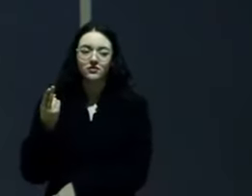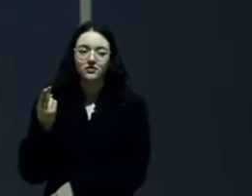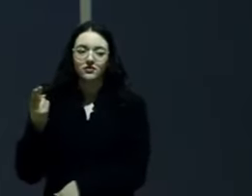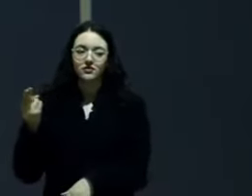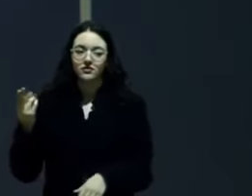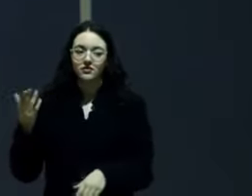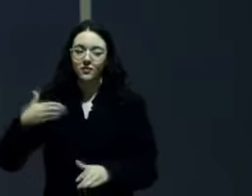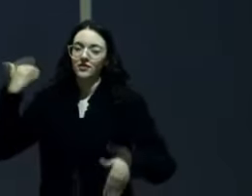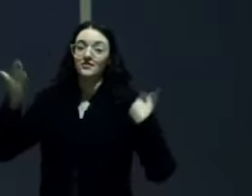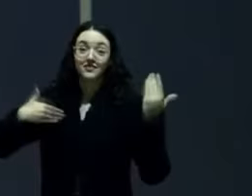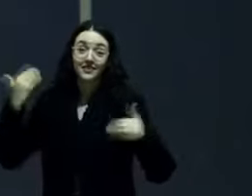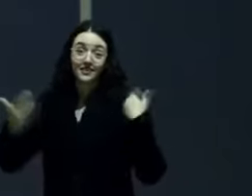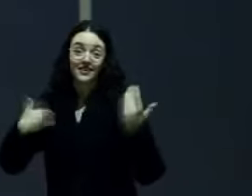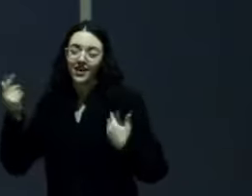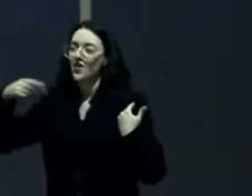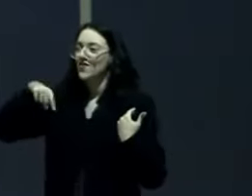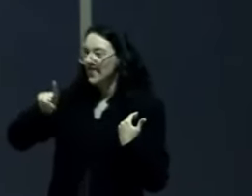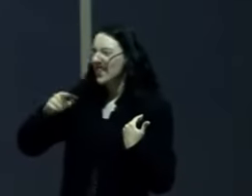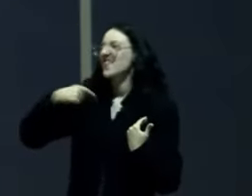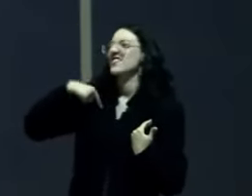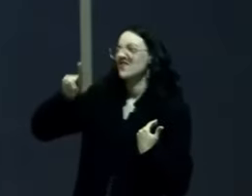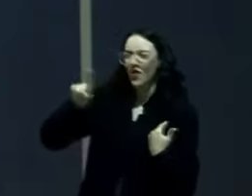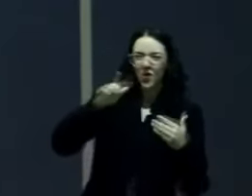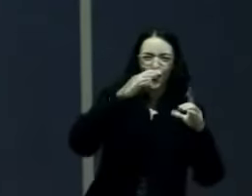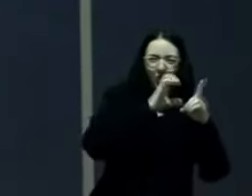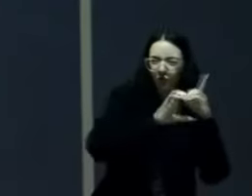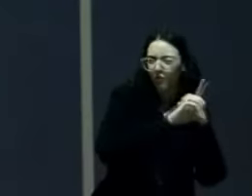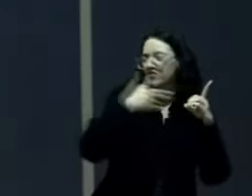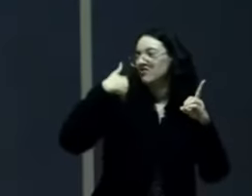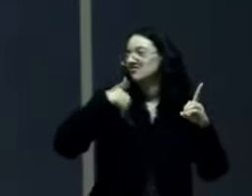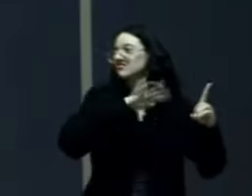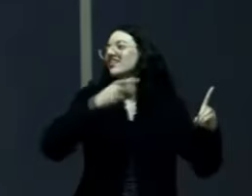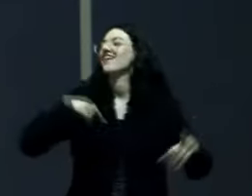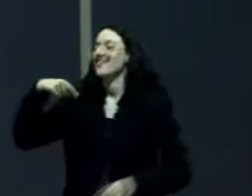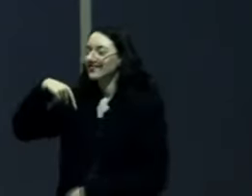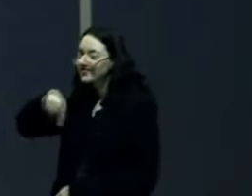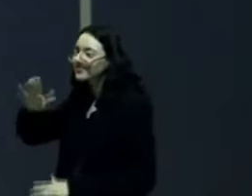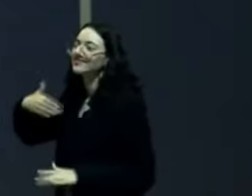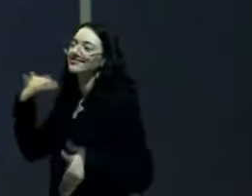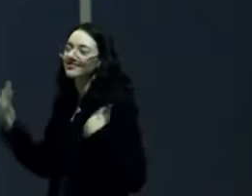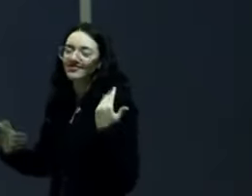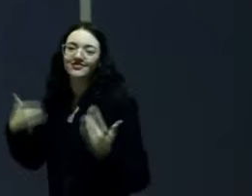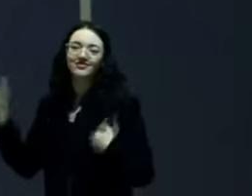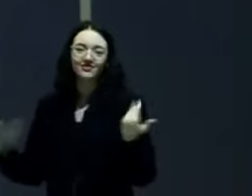estou tão bem, mas o que você tem? Eu nem sei o que eu tenho, mas já é motivo de falar: deixa a ceia para lá.